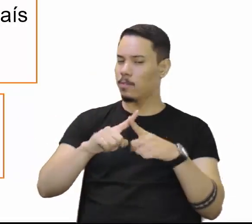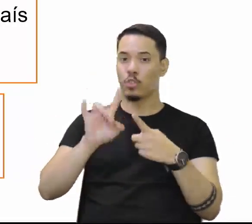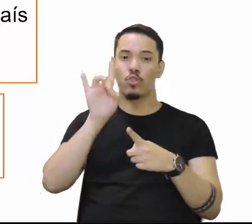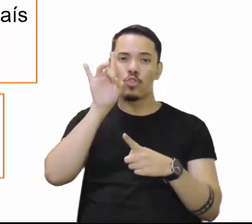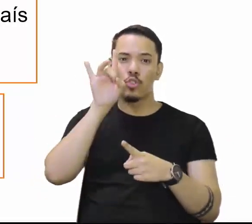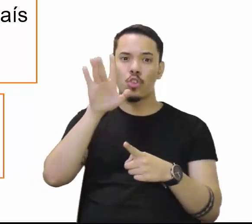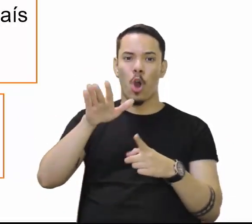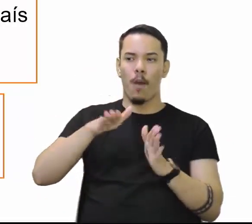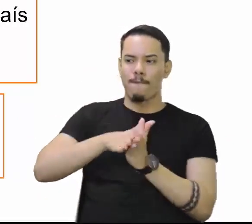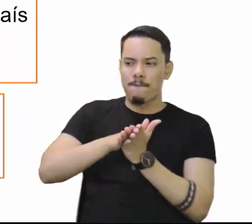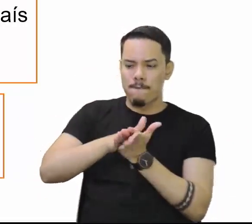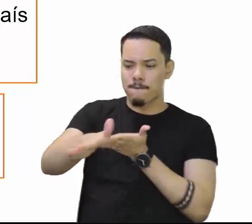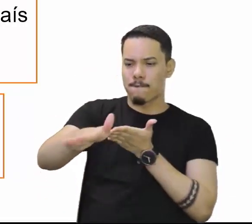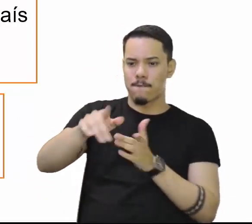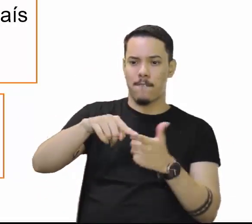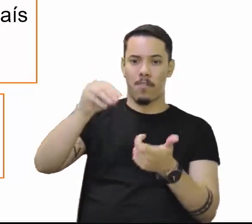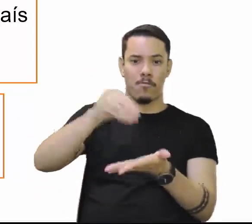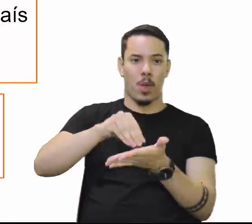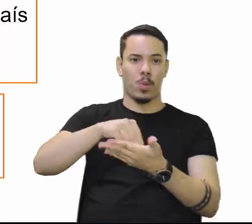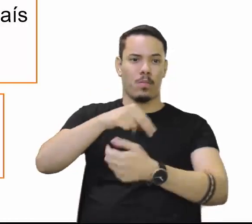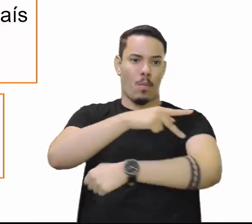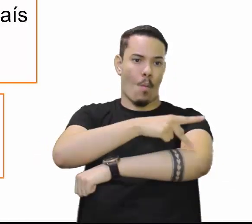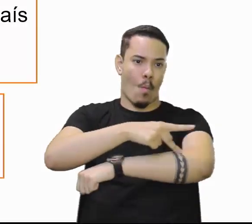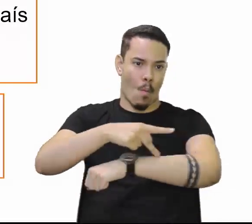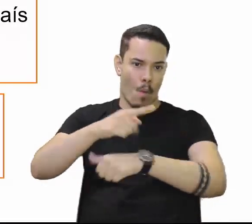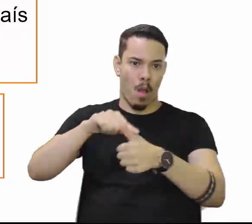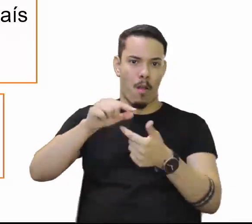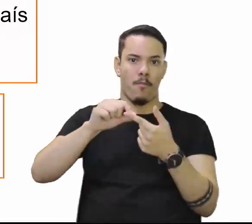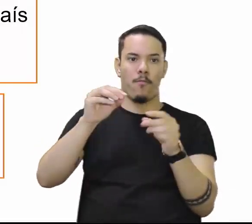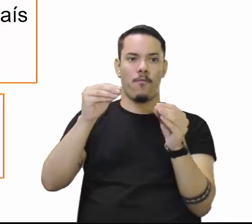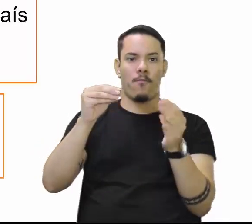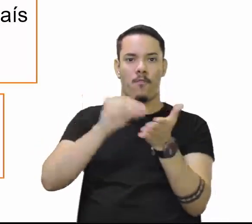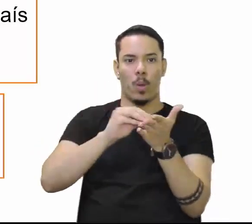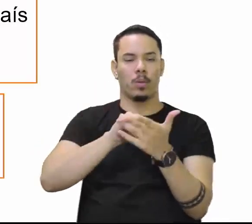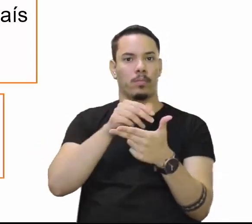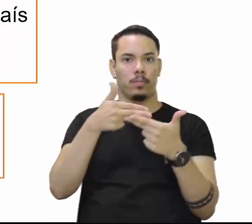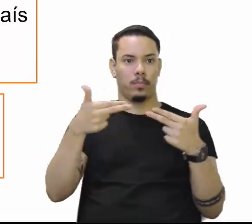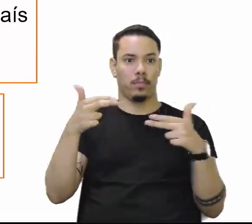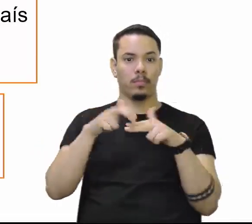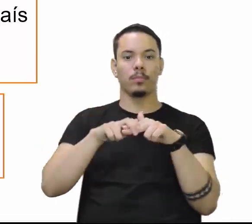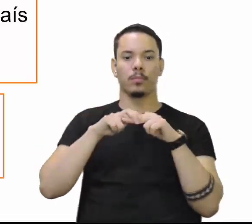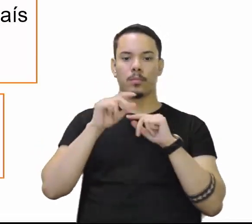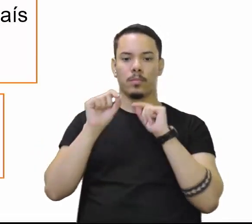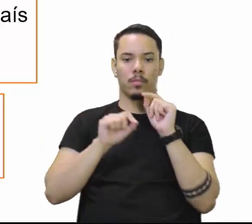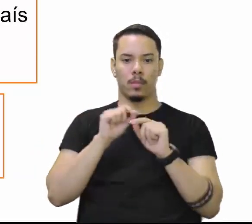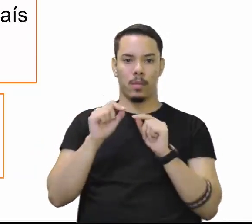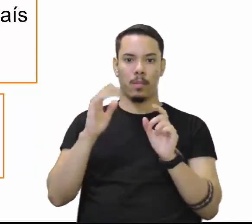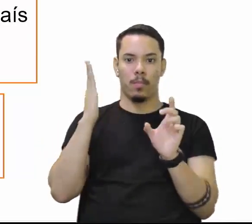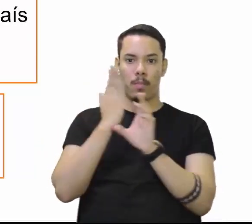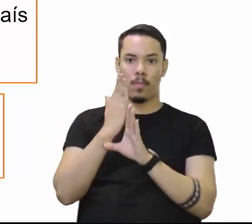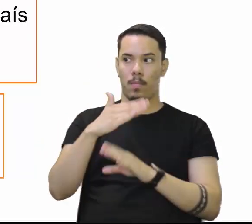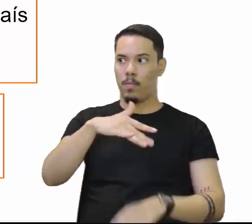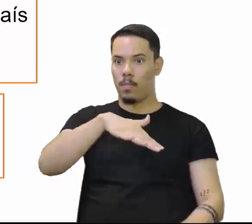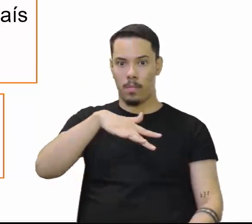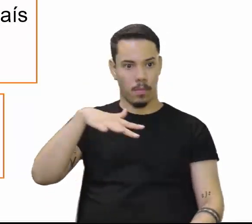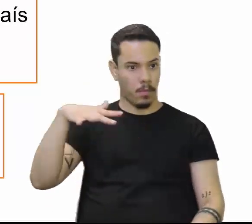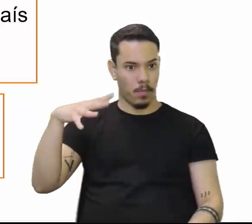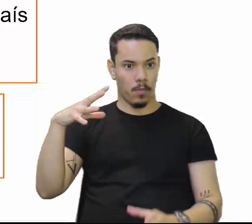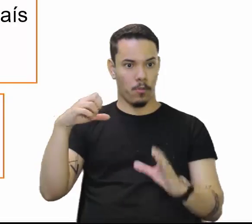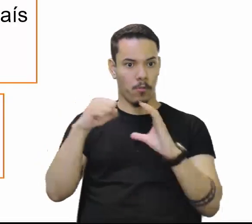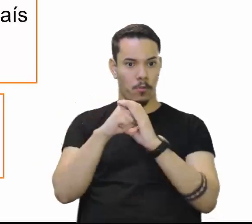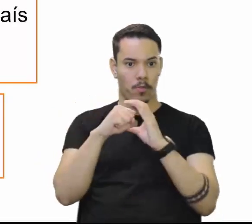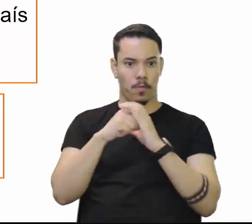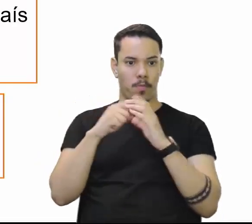de rodovia. A construção da rodovia, cuja ligação por terra com o centro-sul do